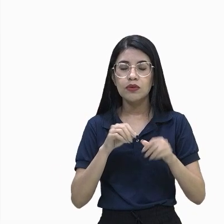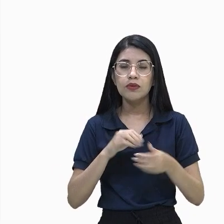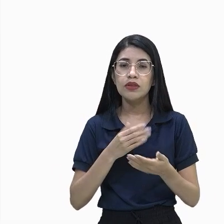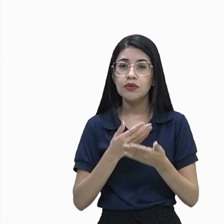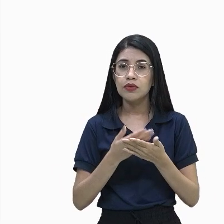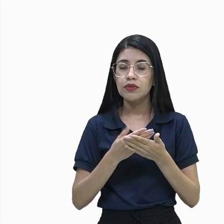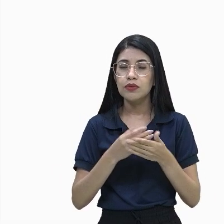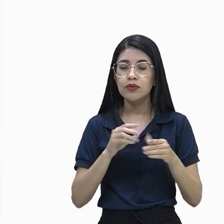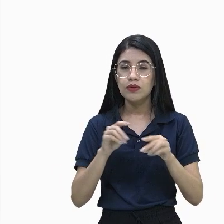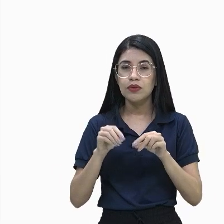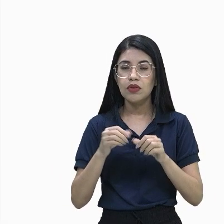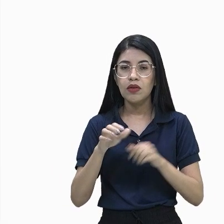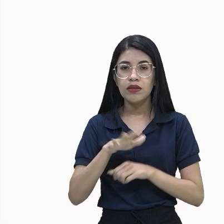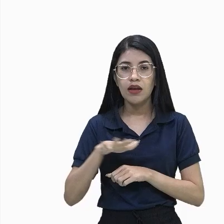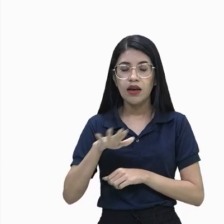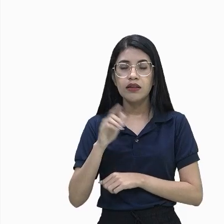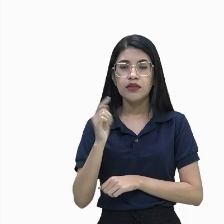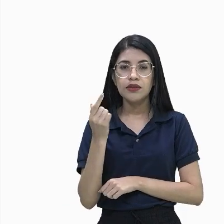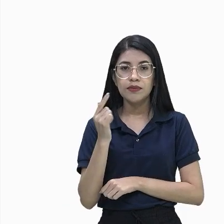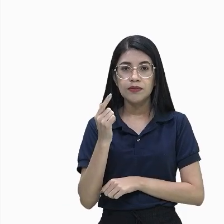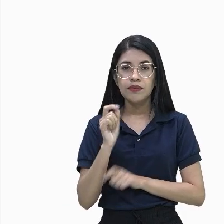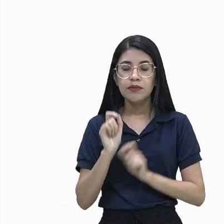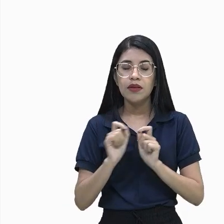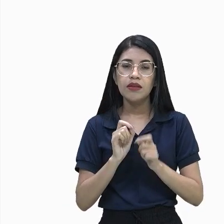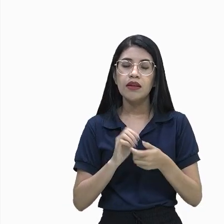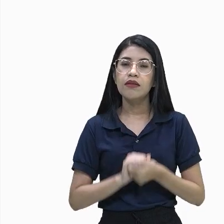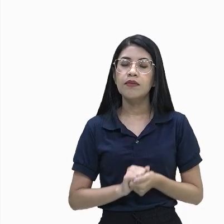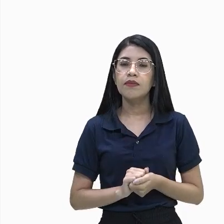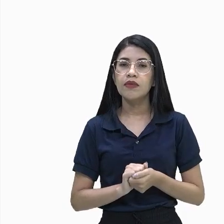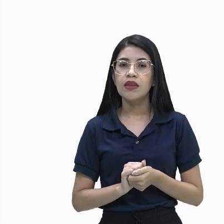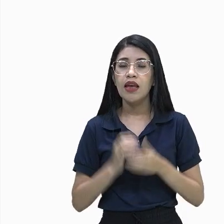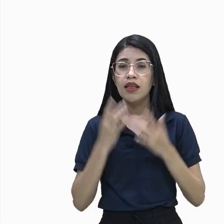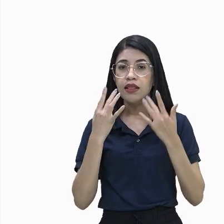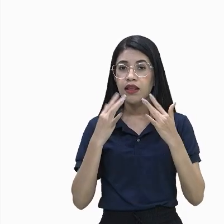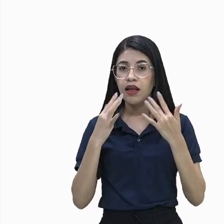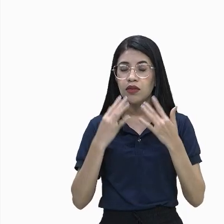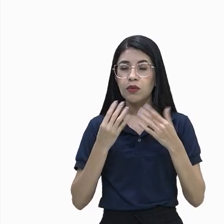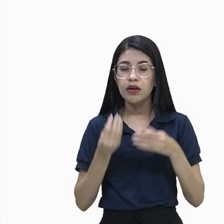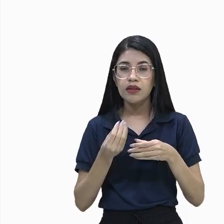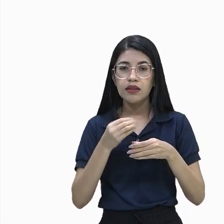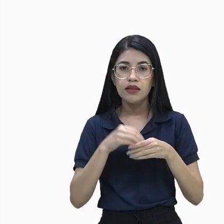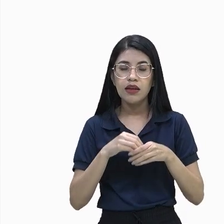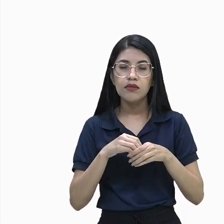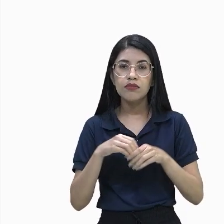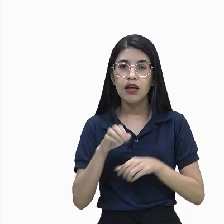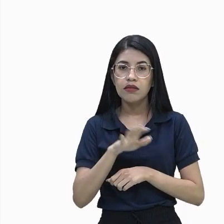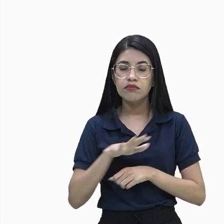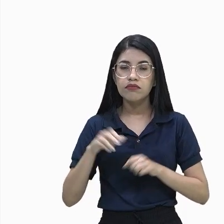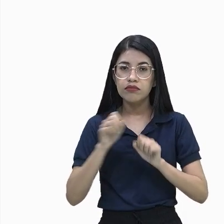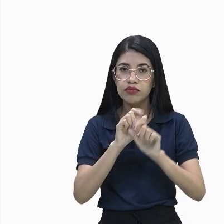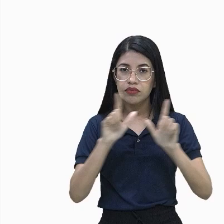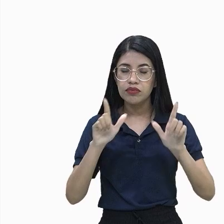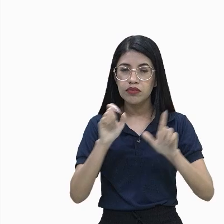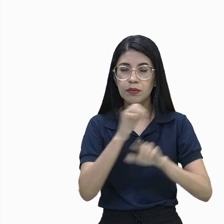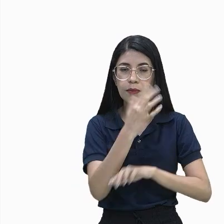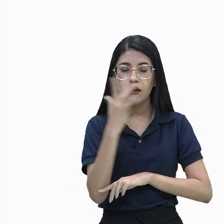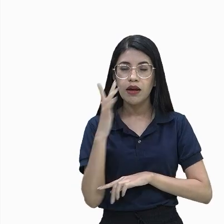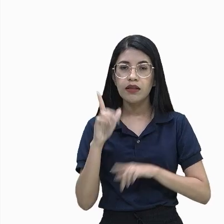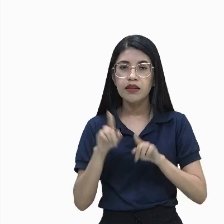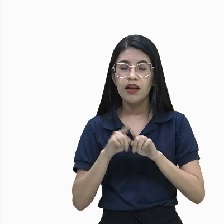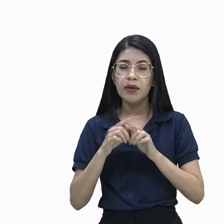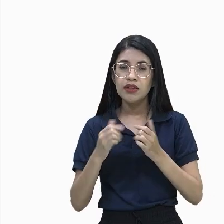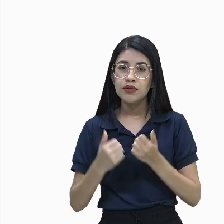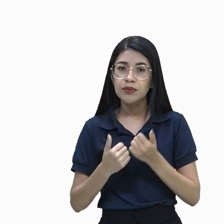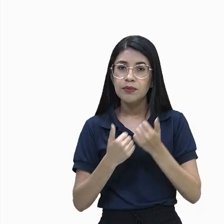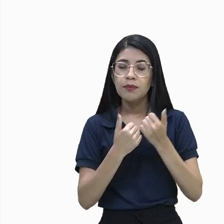solo na geografia, que é a parte natural integrada à paisagem e de suporte às